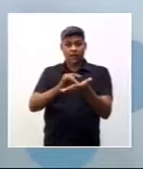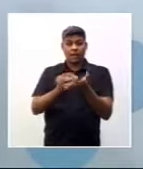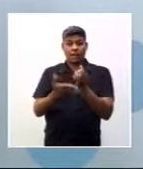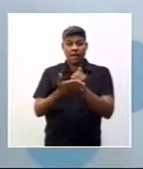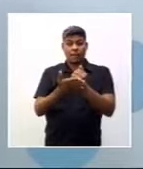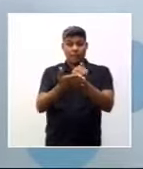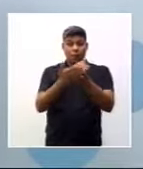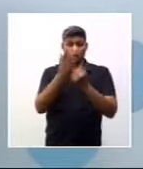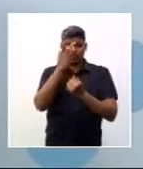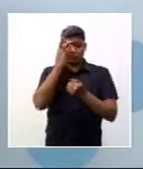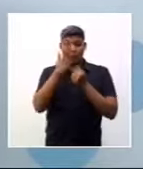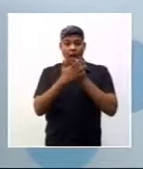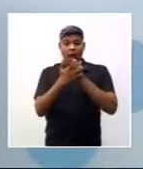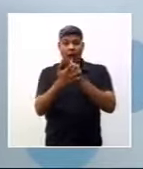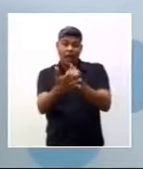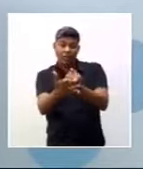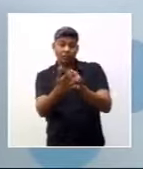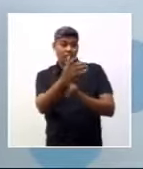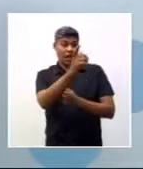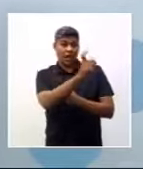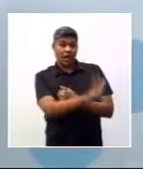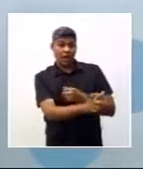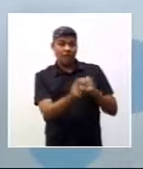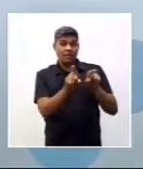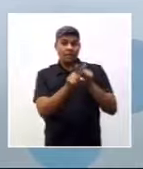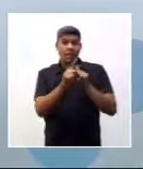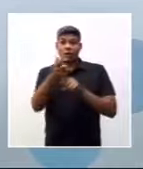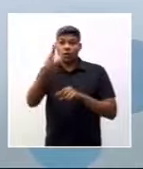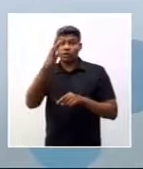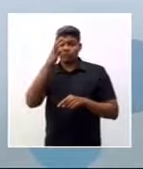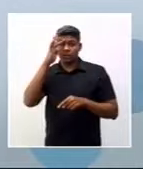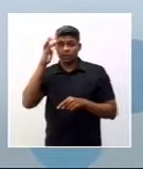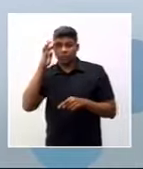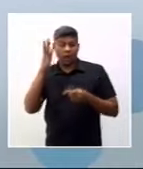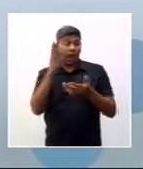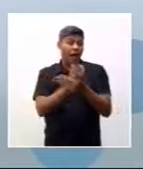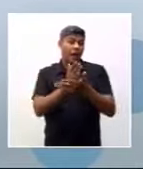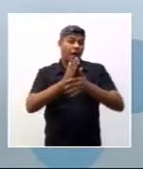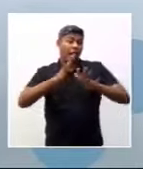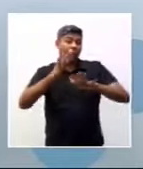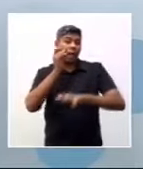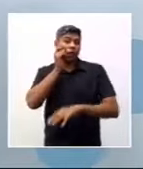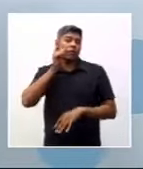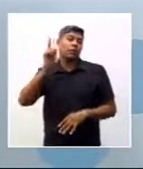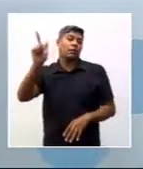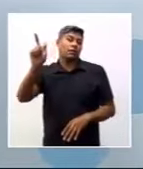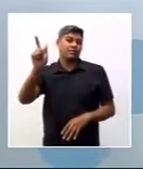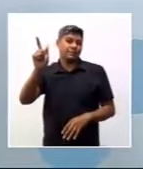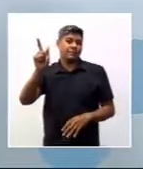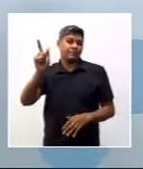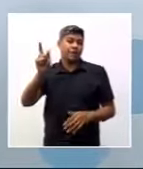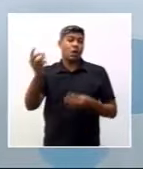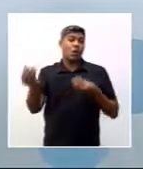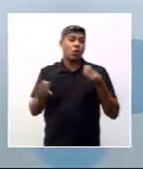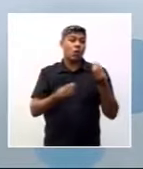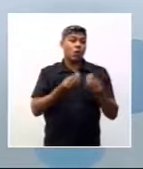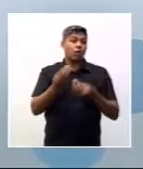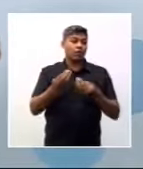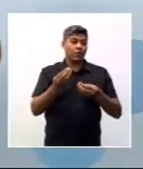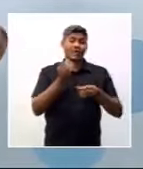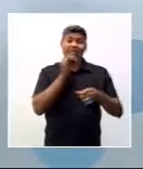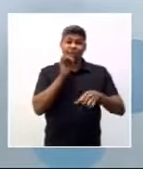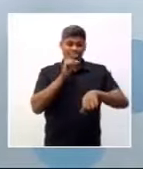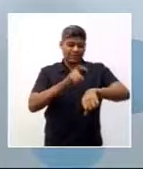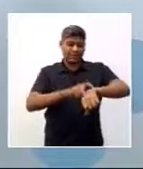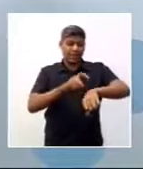tá esse apoio para pessoa ajudar ela e ajudar as outras pessoas a acabar com essa ideia tá como a gente já tá